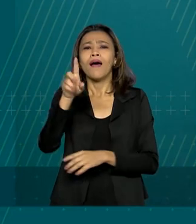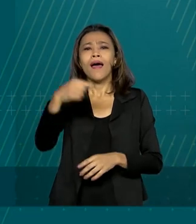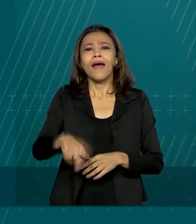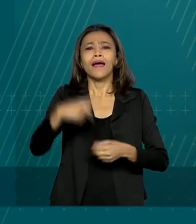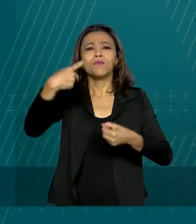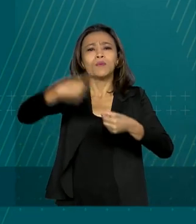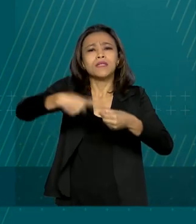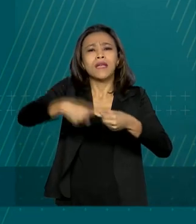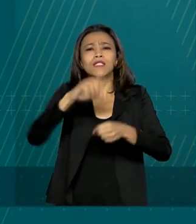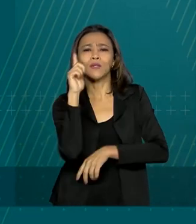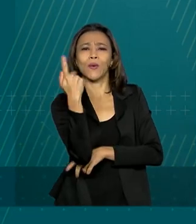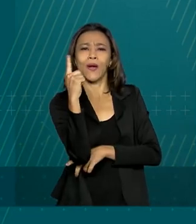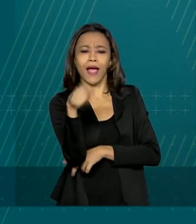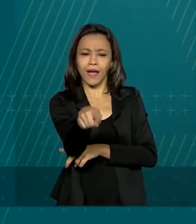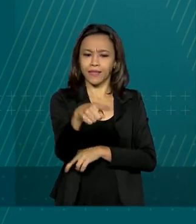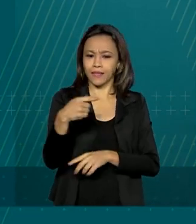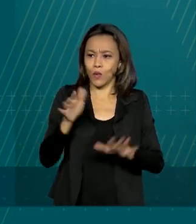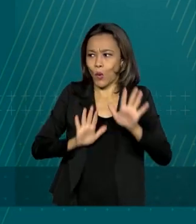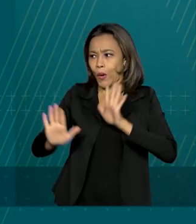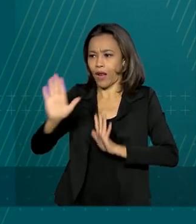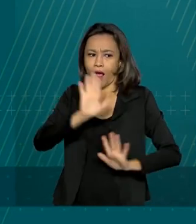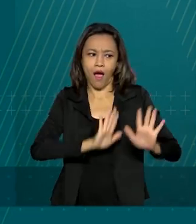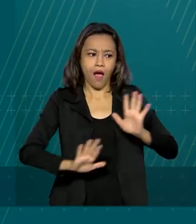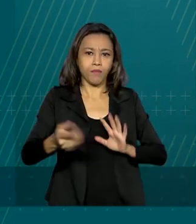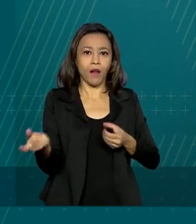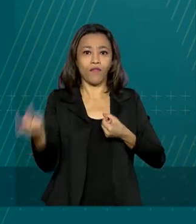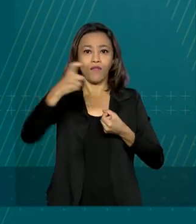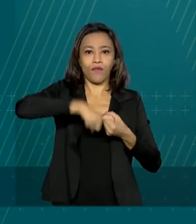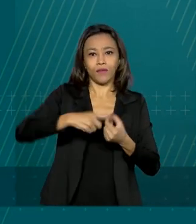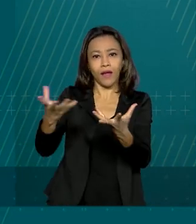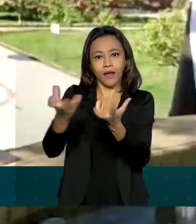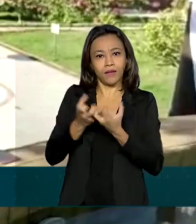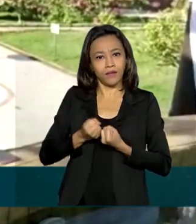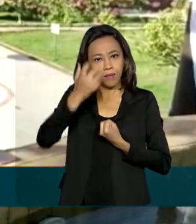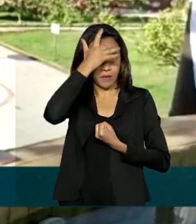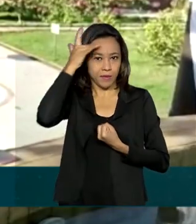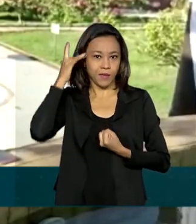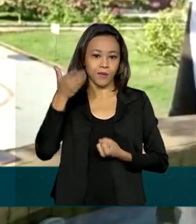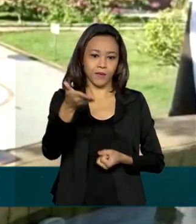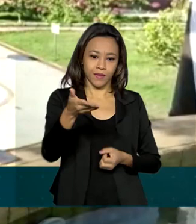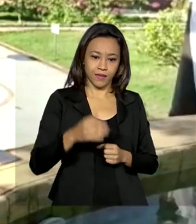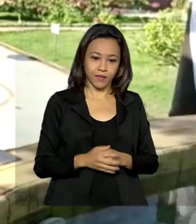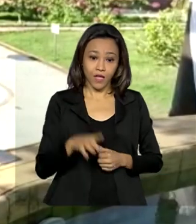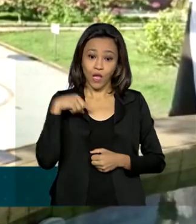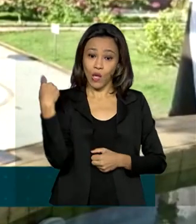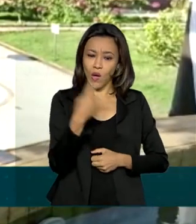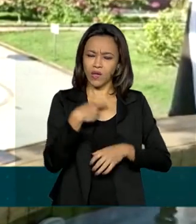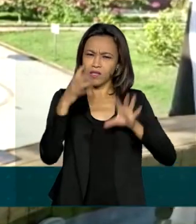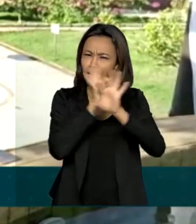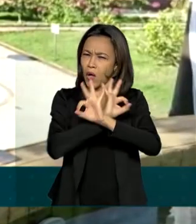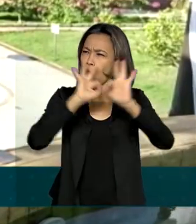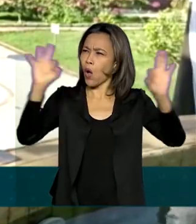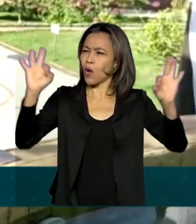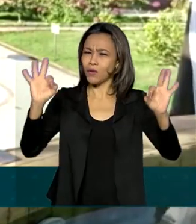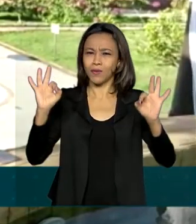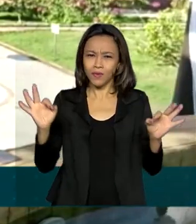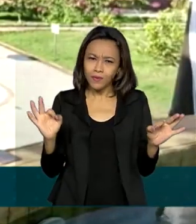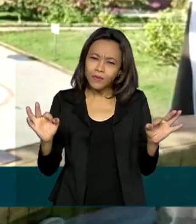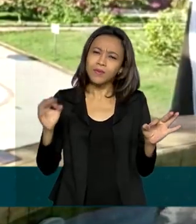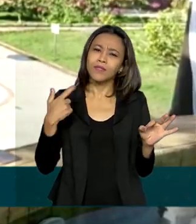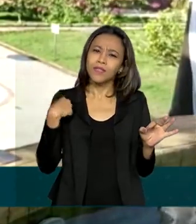Goiás, tomou todos os cuidados para voltar a receber hóspedes. Nós estamos com uma excelente expectativa, nosso